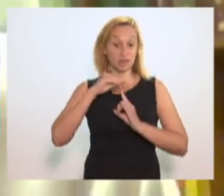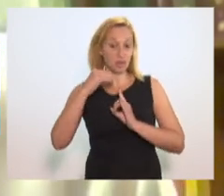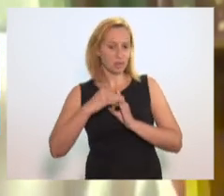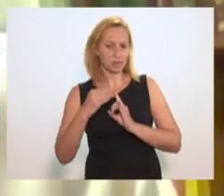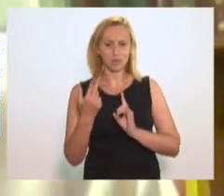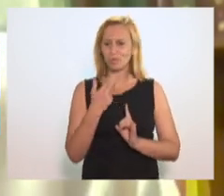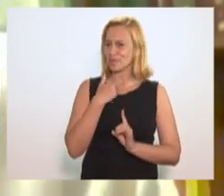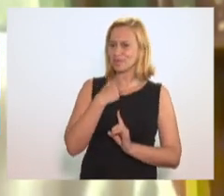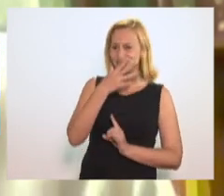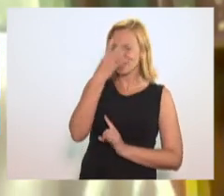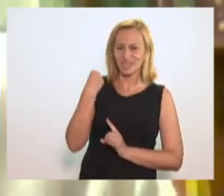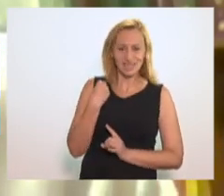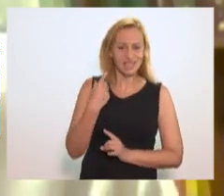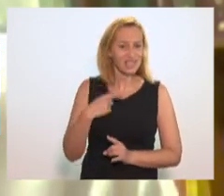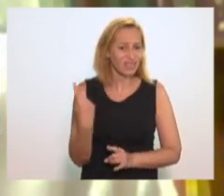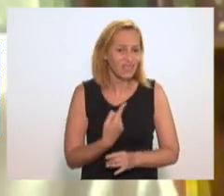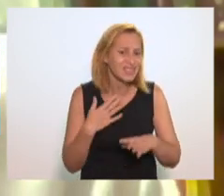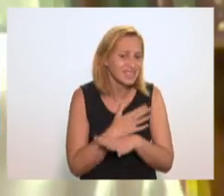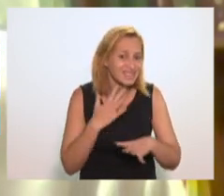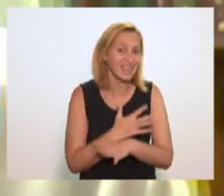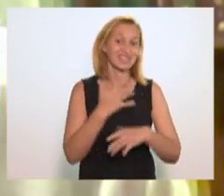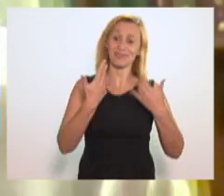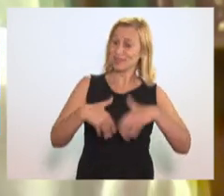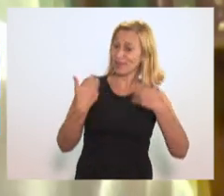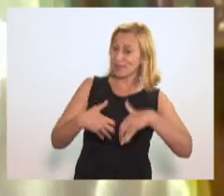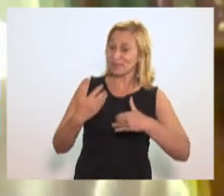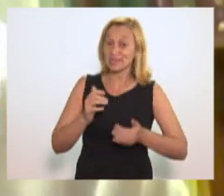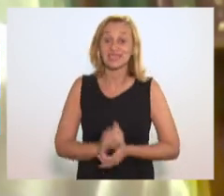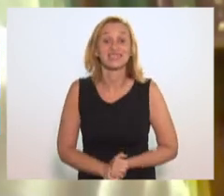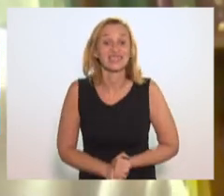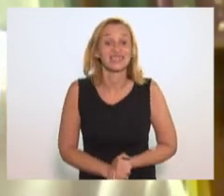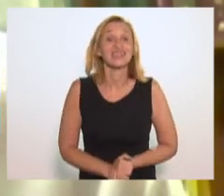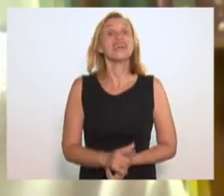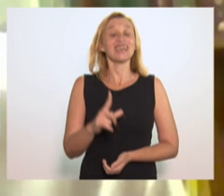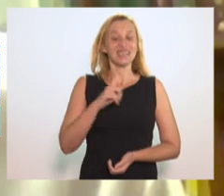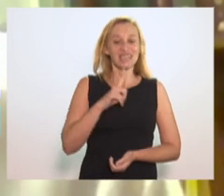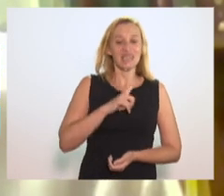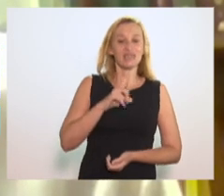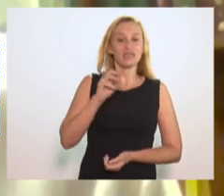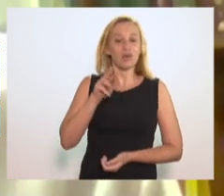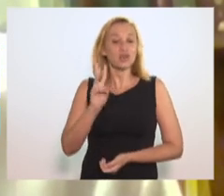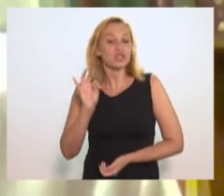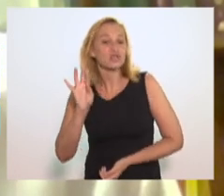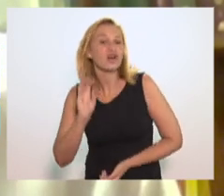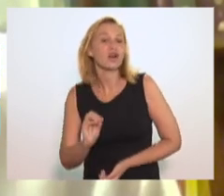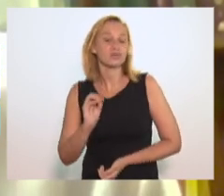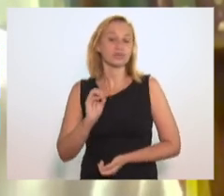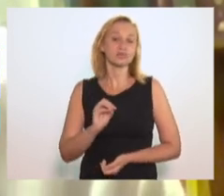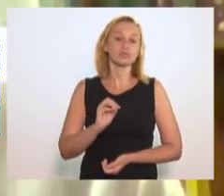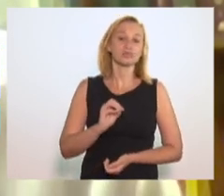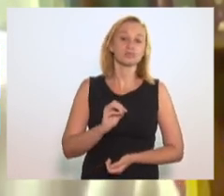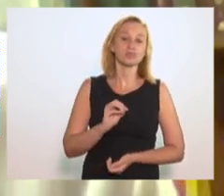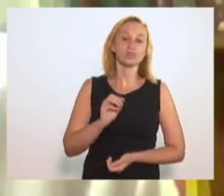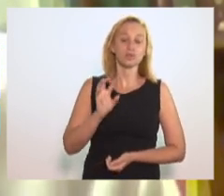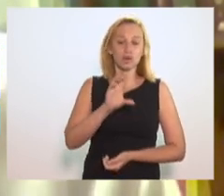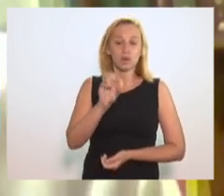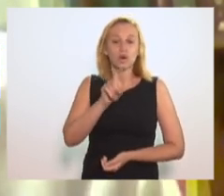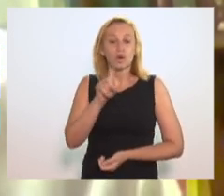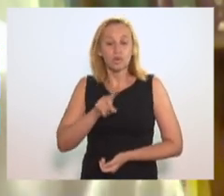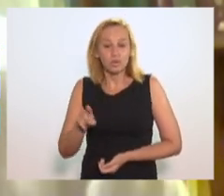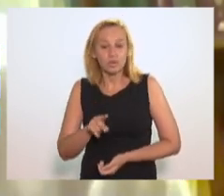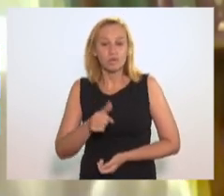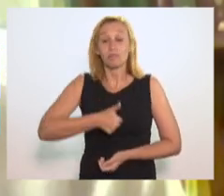deixar de lembrar da nossa cidade Petrópolis que teve Oswaldo Cruz como seu primeiro prefeito e a gente